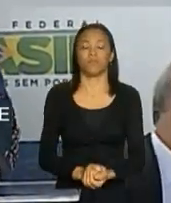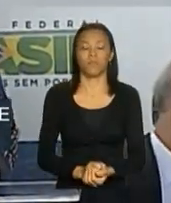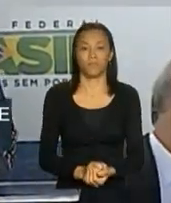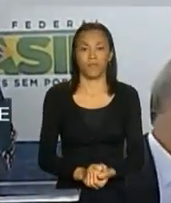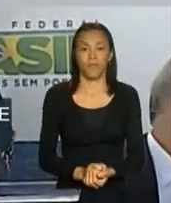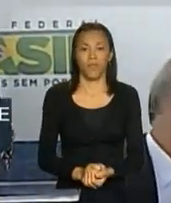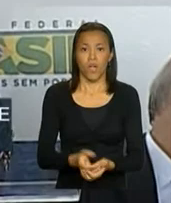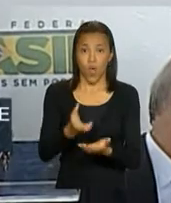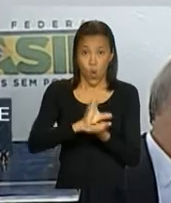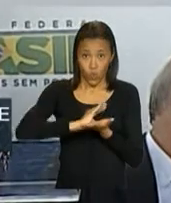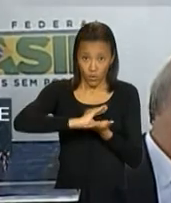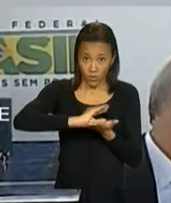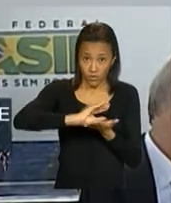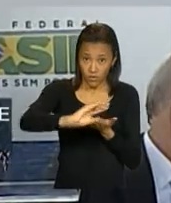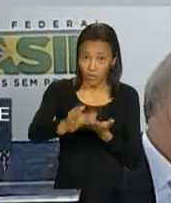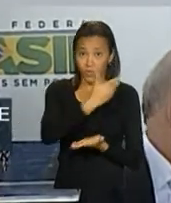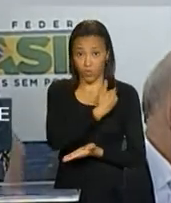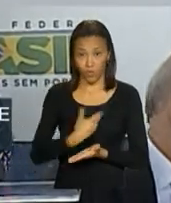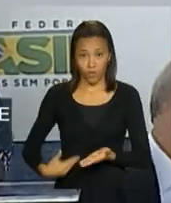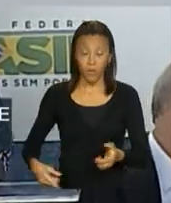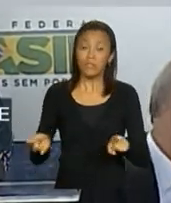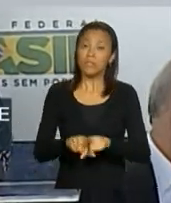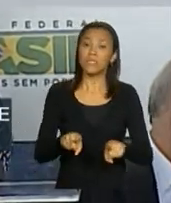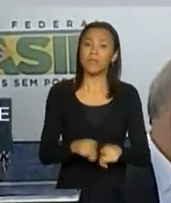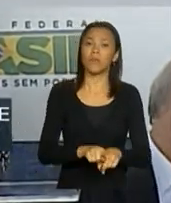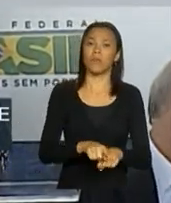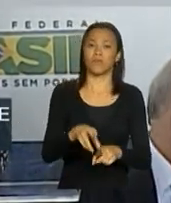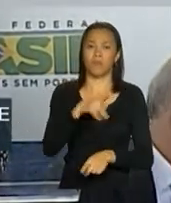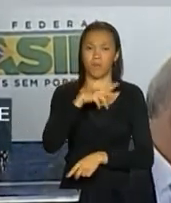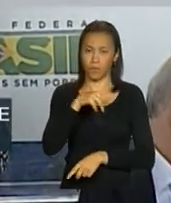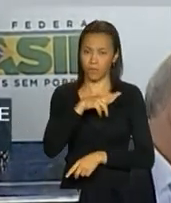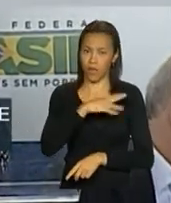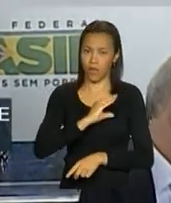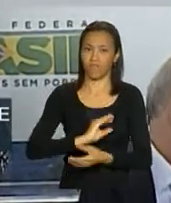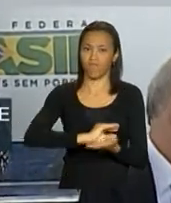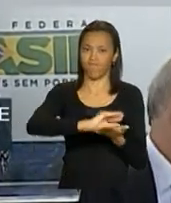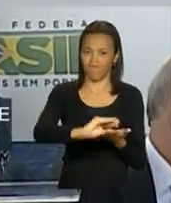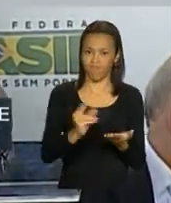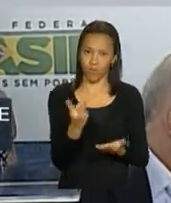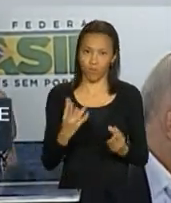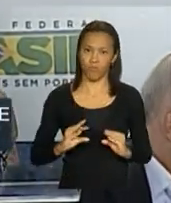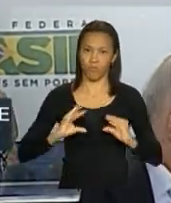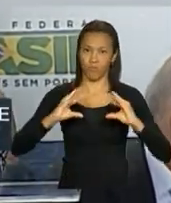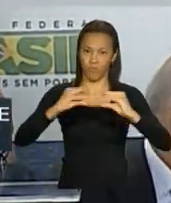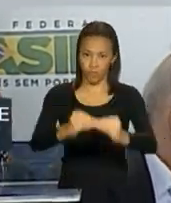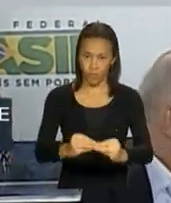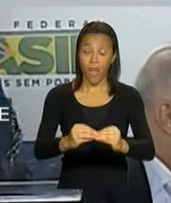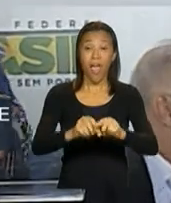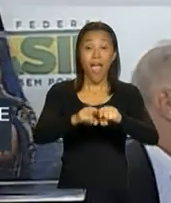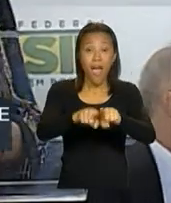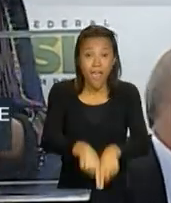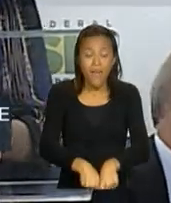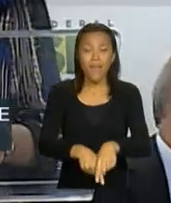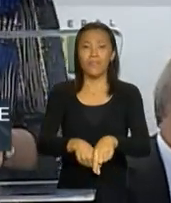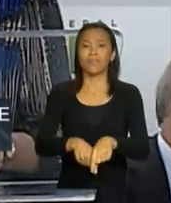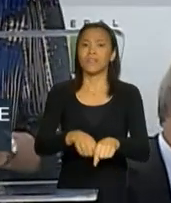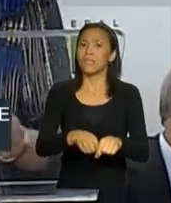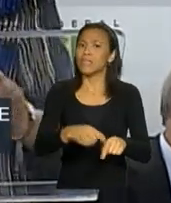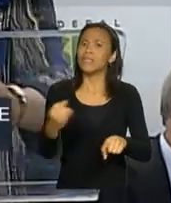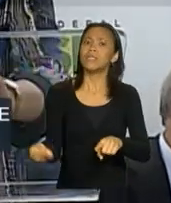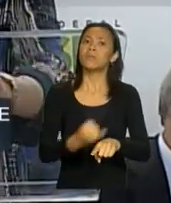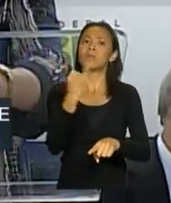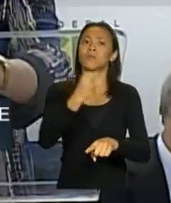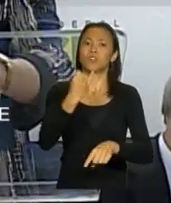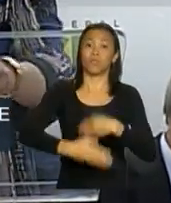e os investimentos públicos e privados os investimentos eles são a chave para o